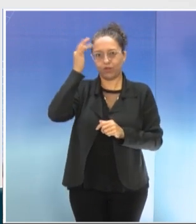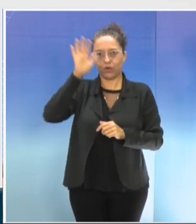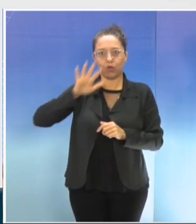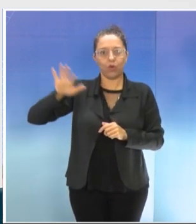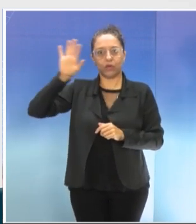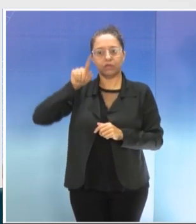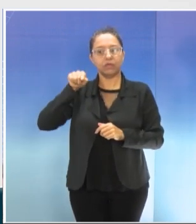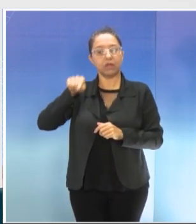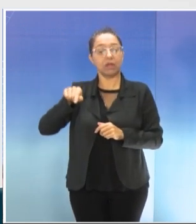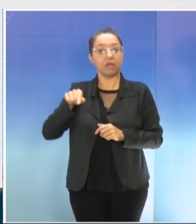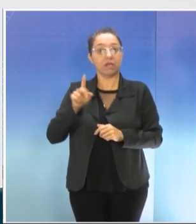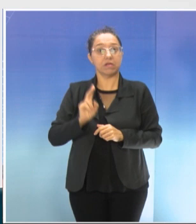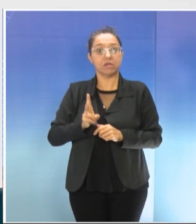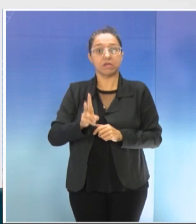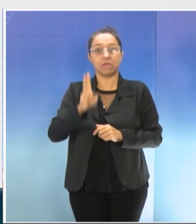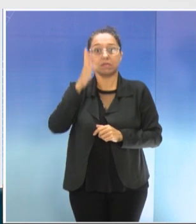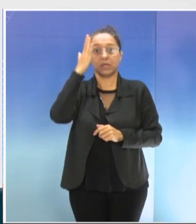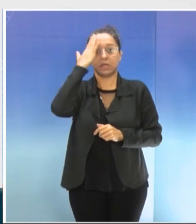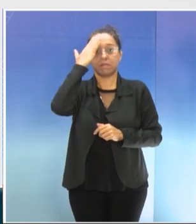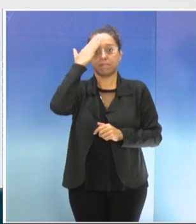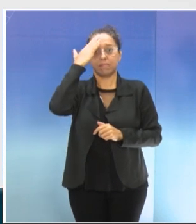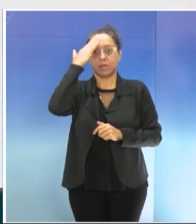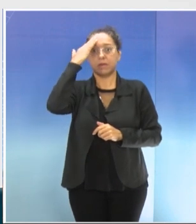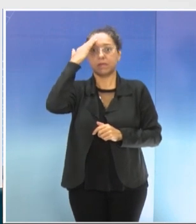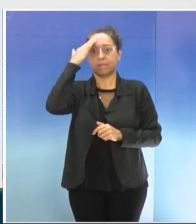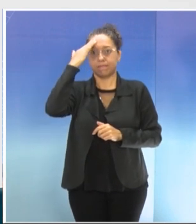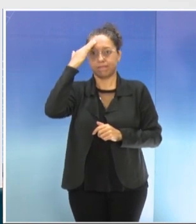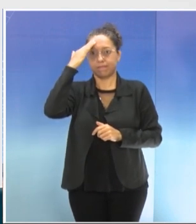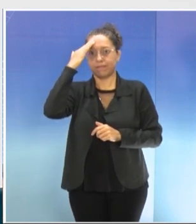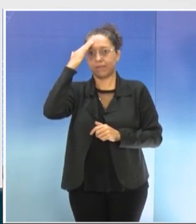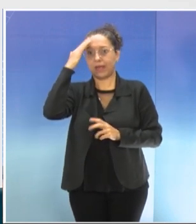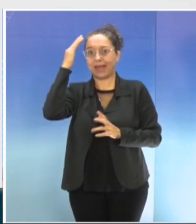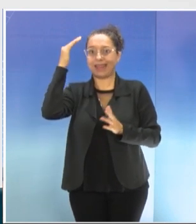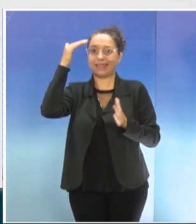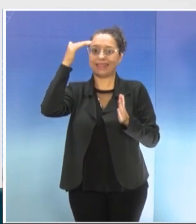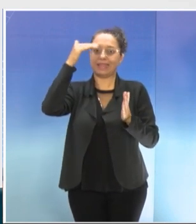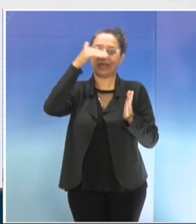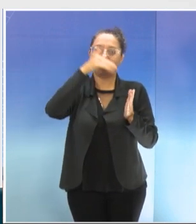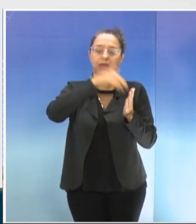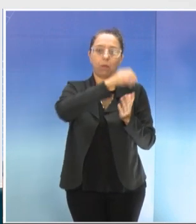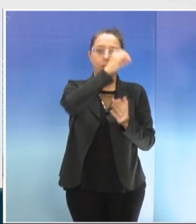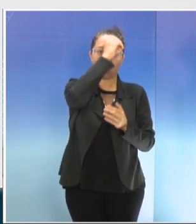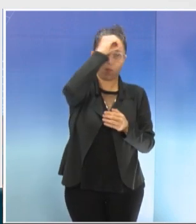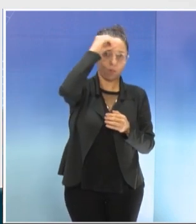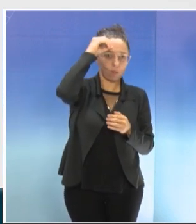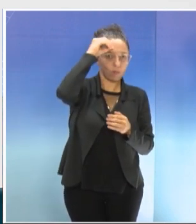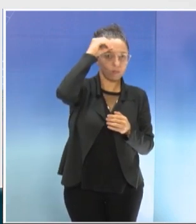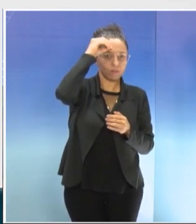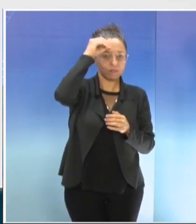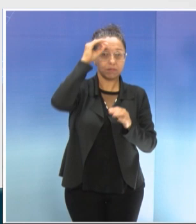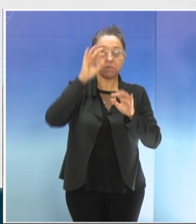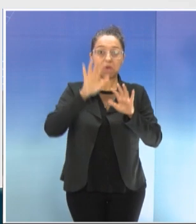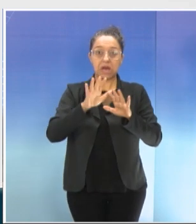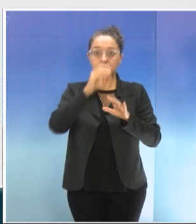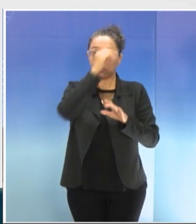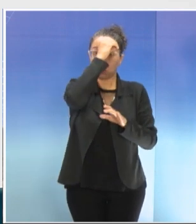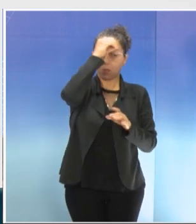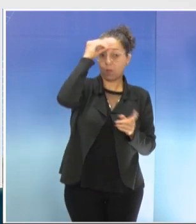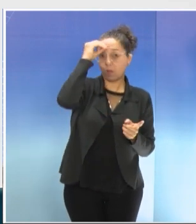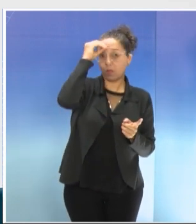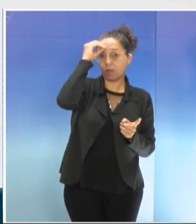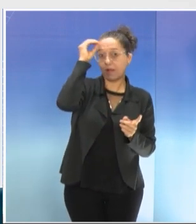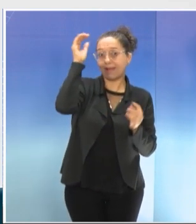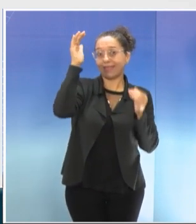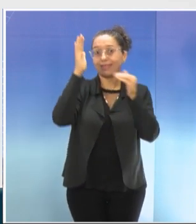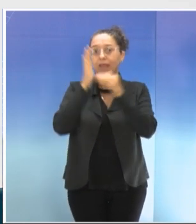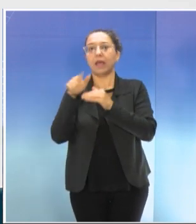leva incessantemente do saber à ignorância, da ignorância ao saber, e um certo